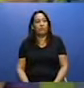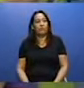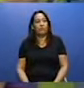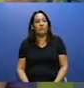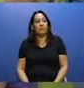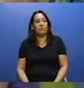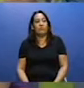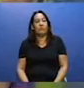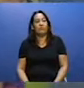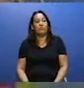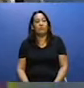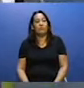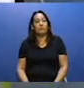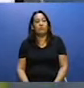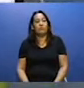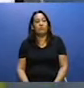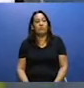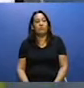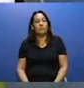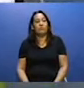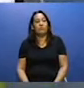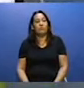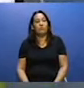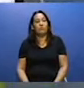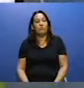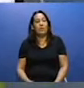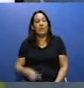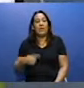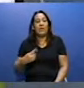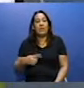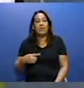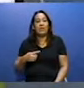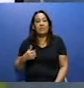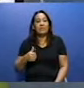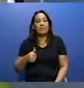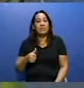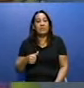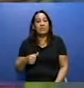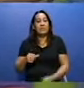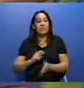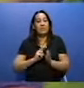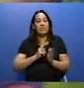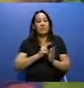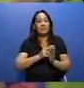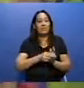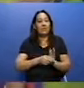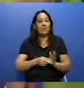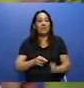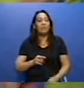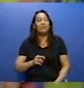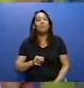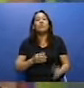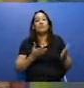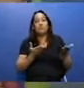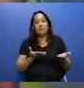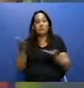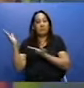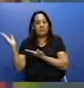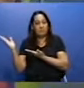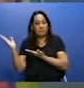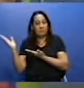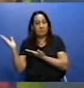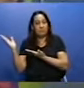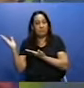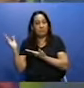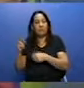já descobri que a 16ª figura, quem é? A figura